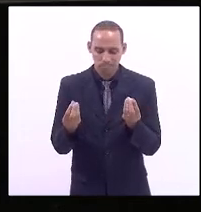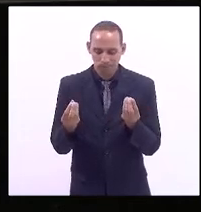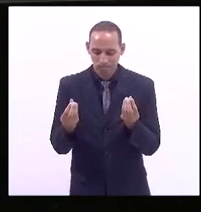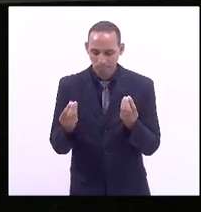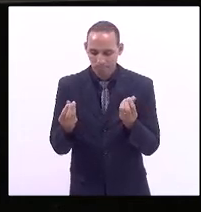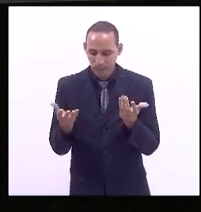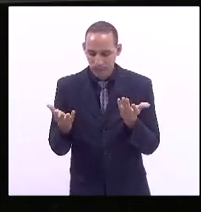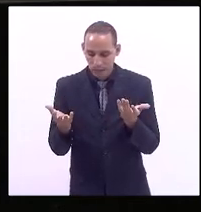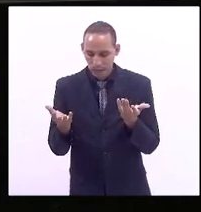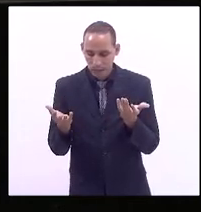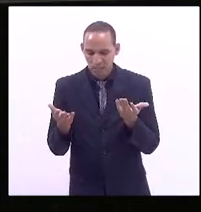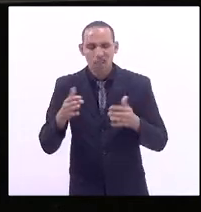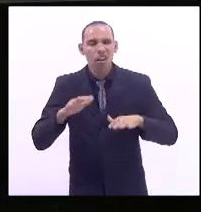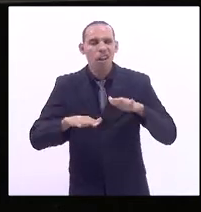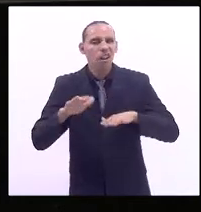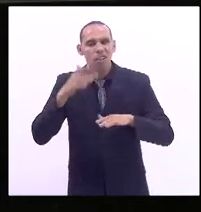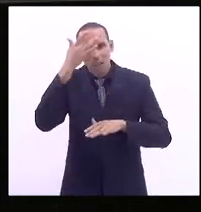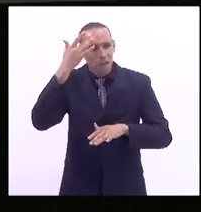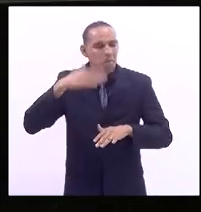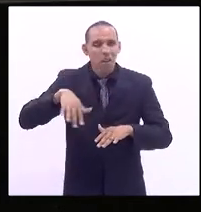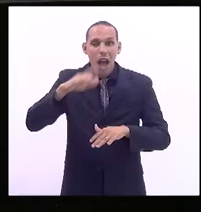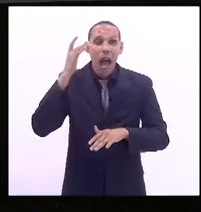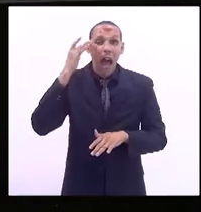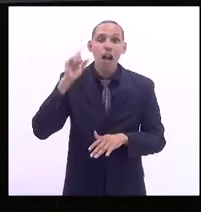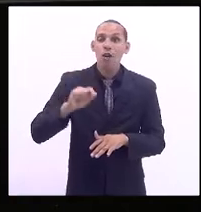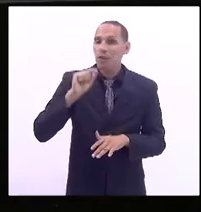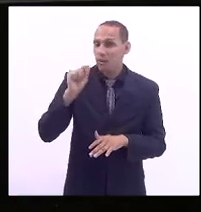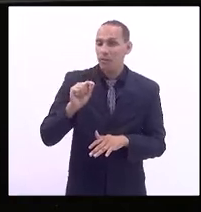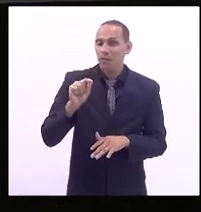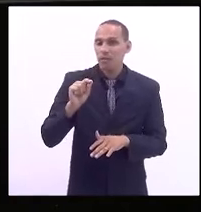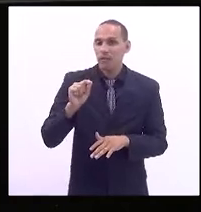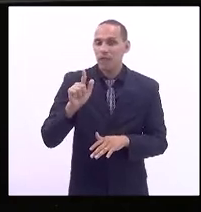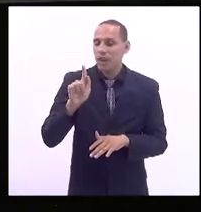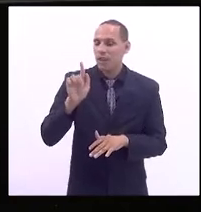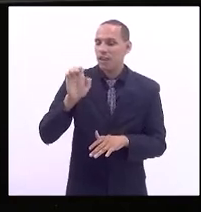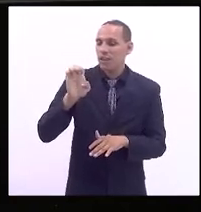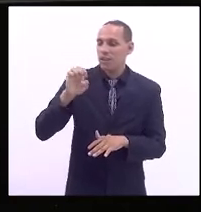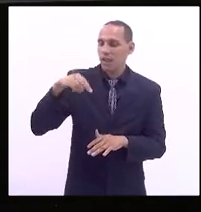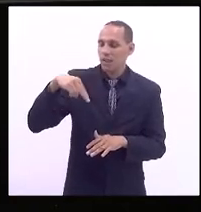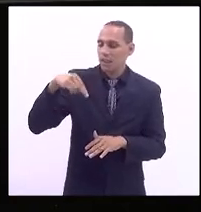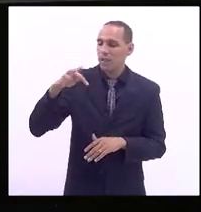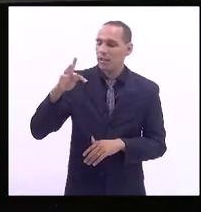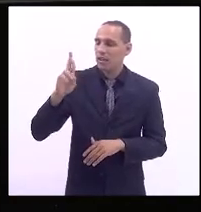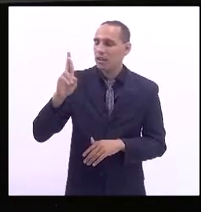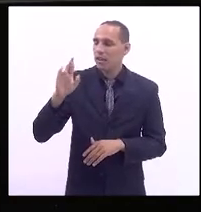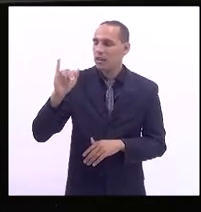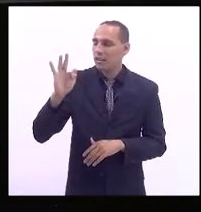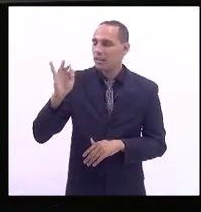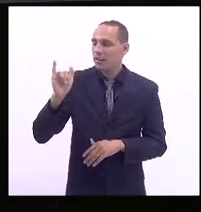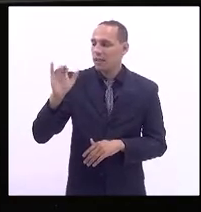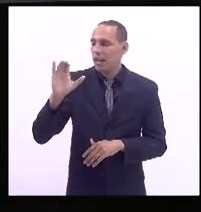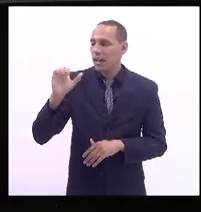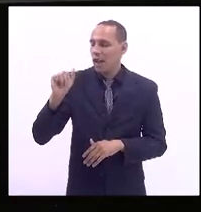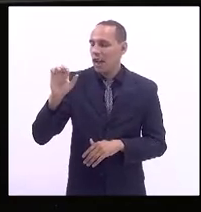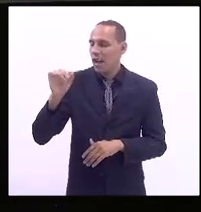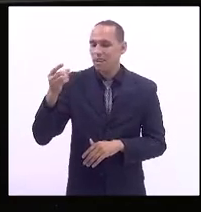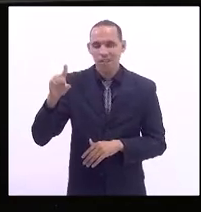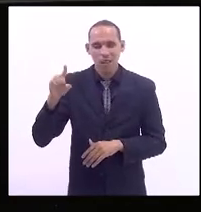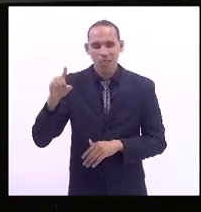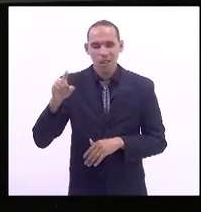que às vezes as pessoas acham que a gente verificação essa movimentação